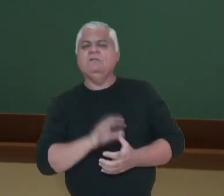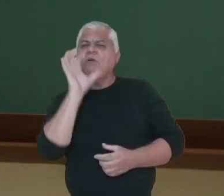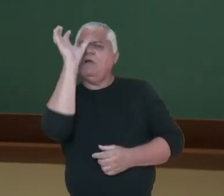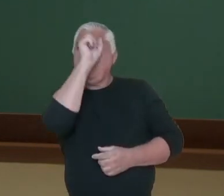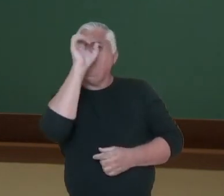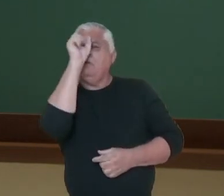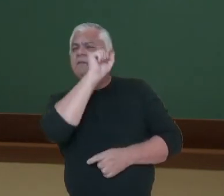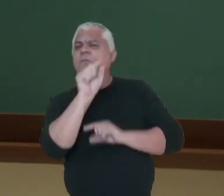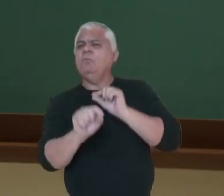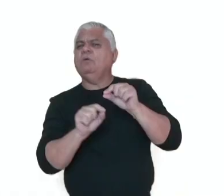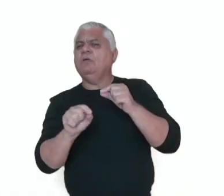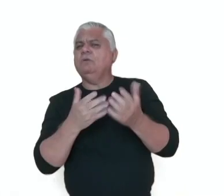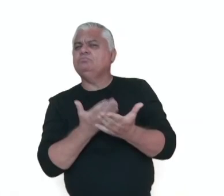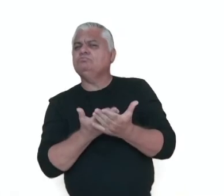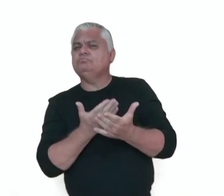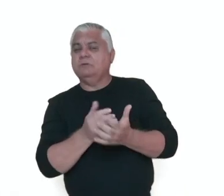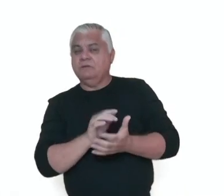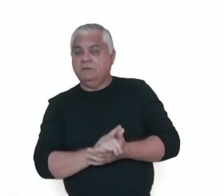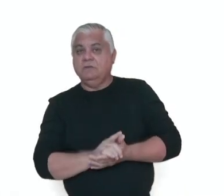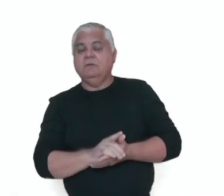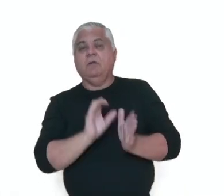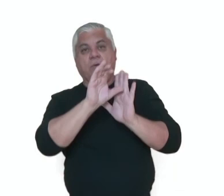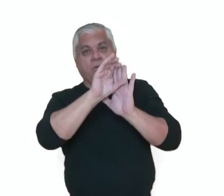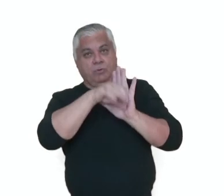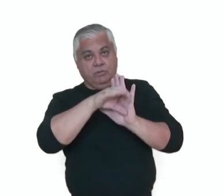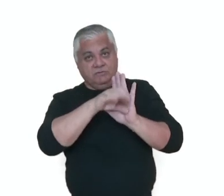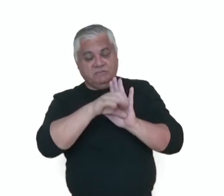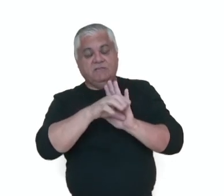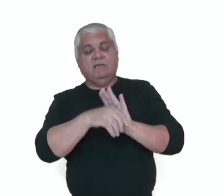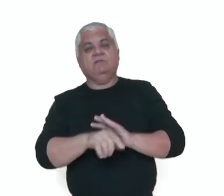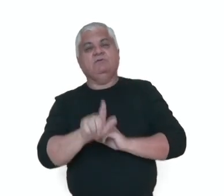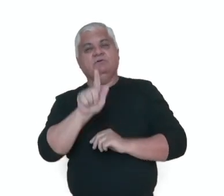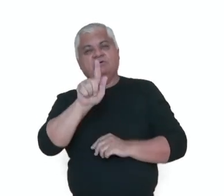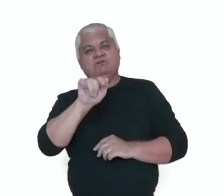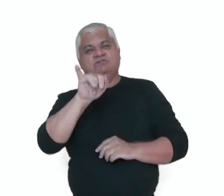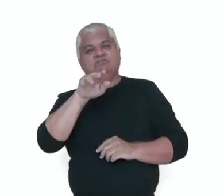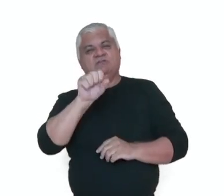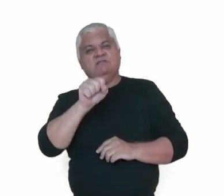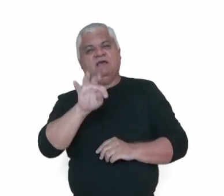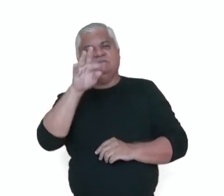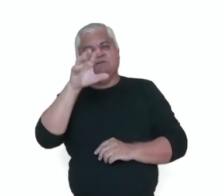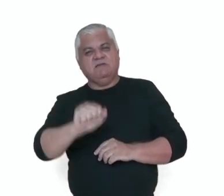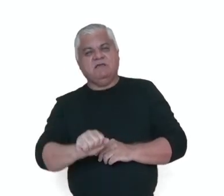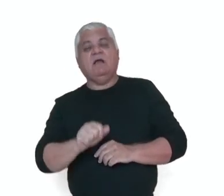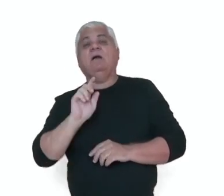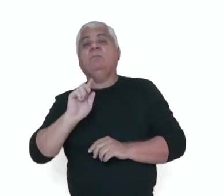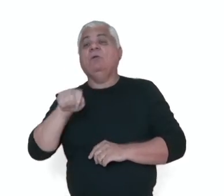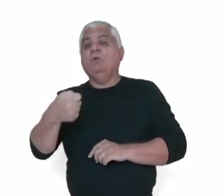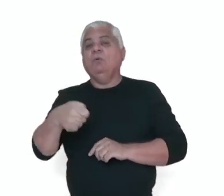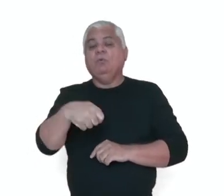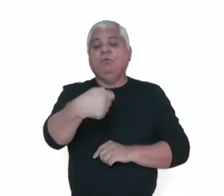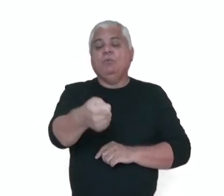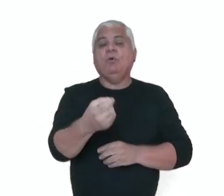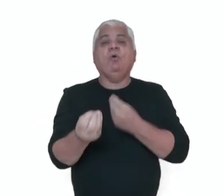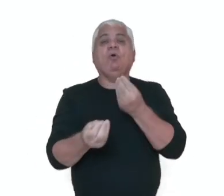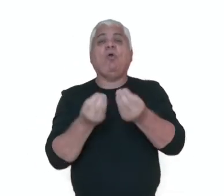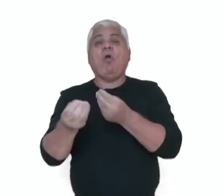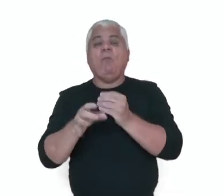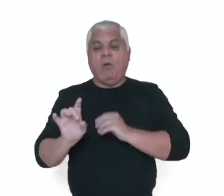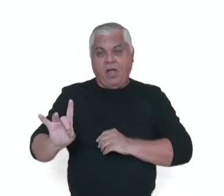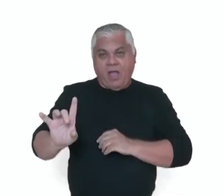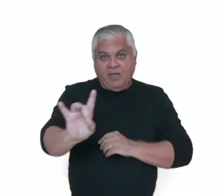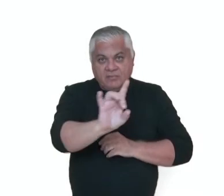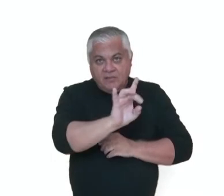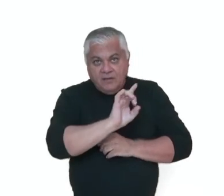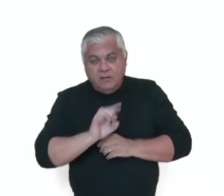na aula de hoje, então? Nós falamos sobre os conceitos e classificação da ginástica, as formas representativas e conceituais das ginásticas